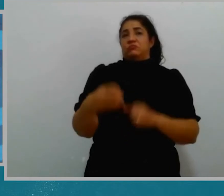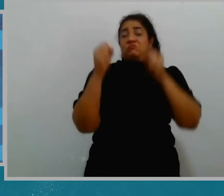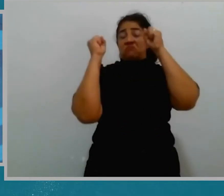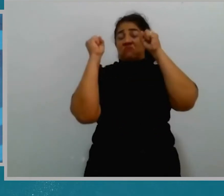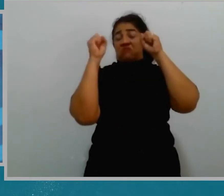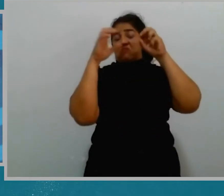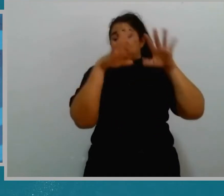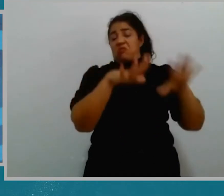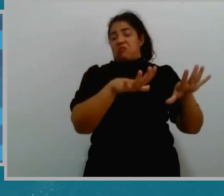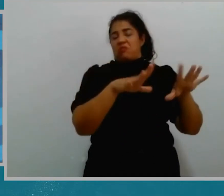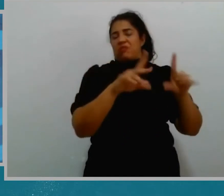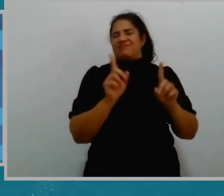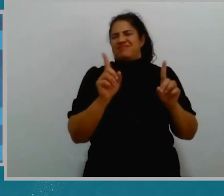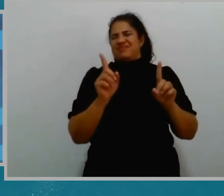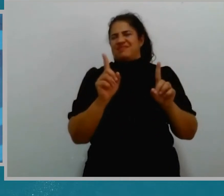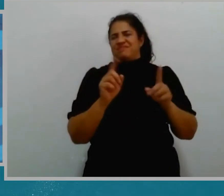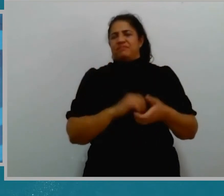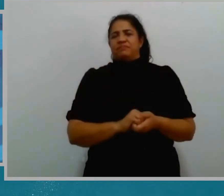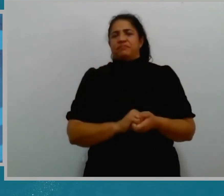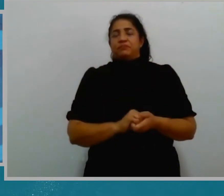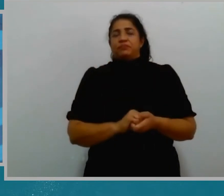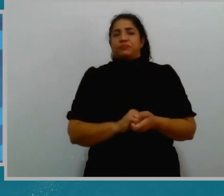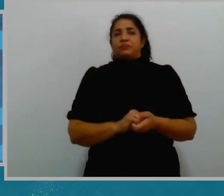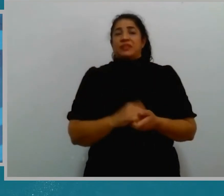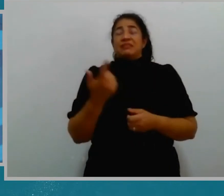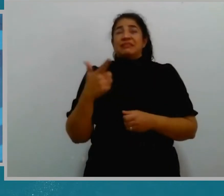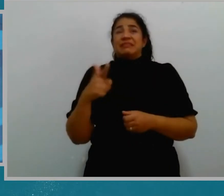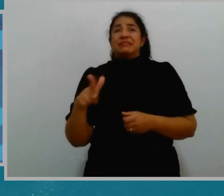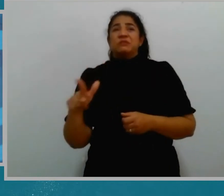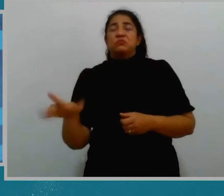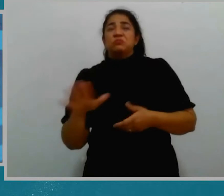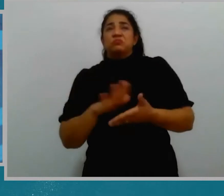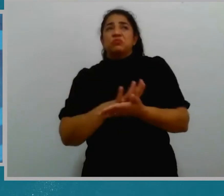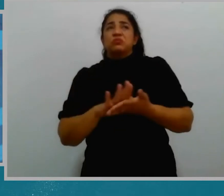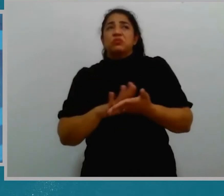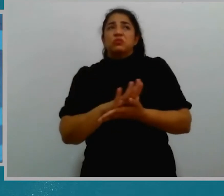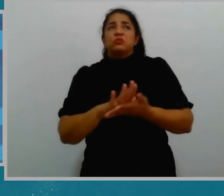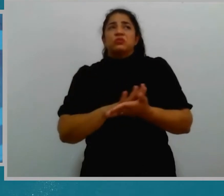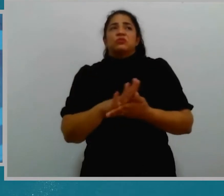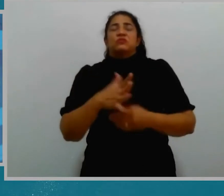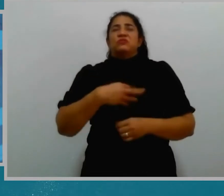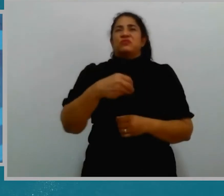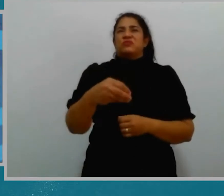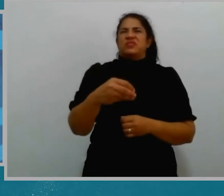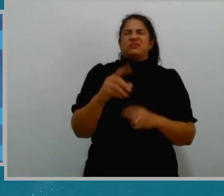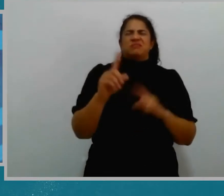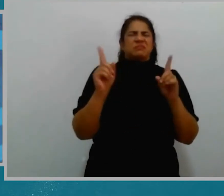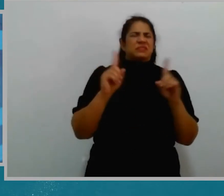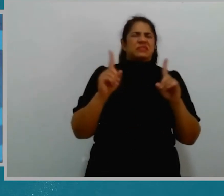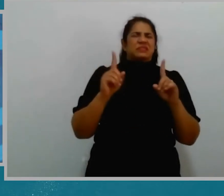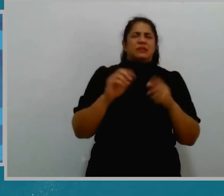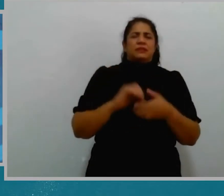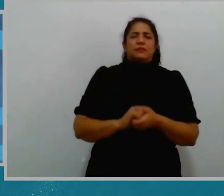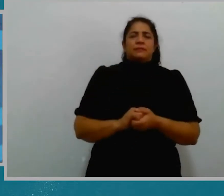filhos prosperará, para se assentar no trono de Davi e ainda reinar em